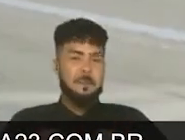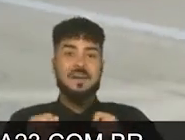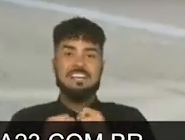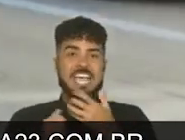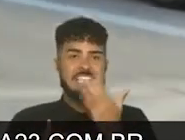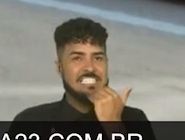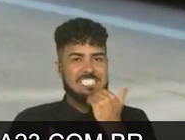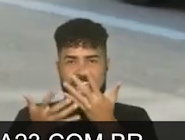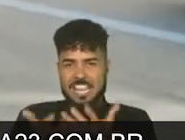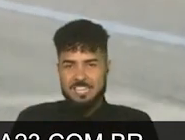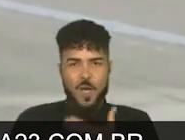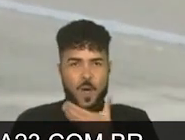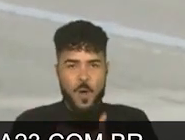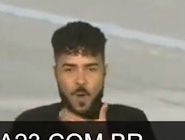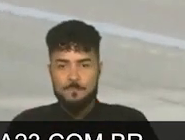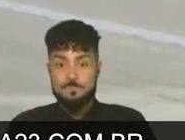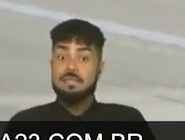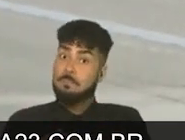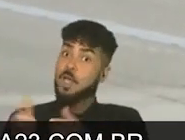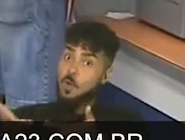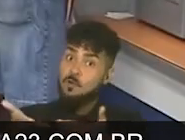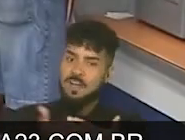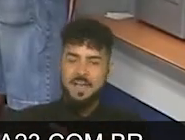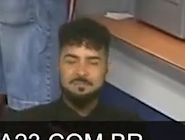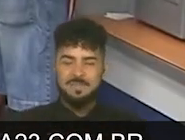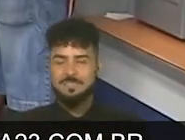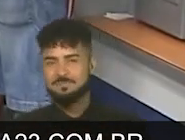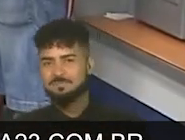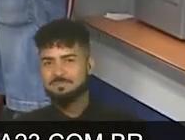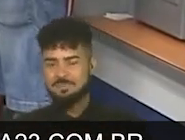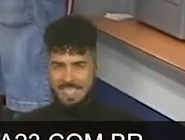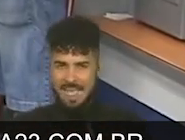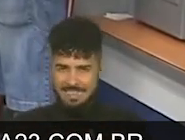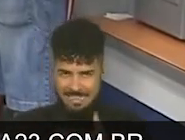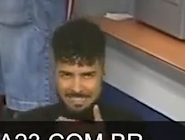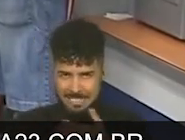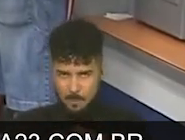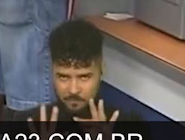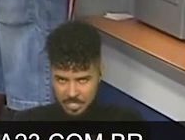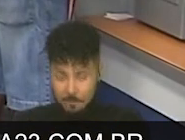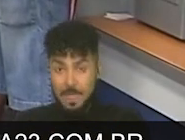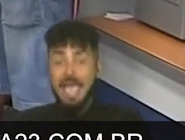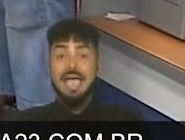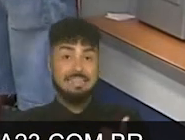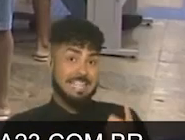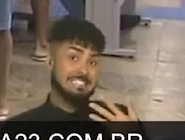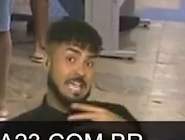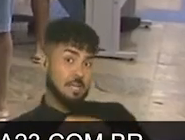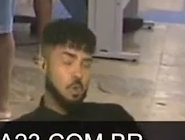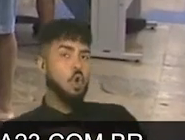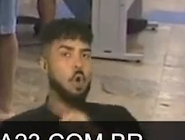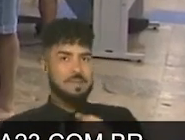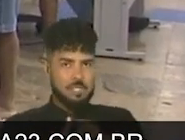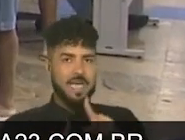do Natal e convidar alguns amigos. Até o fim do ano, o pagamento do 13º tem o potencial de injetar